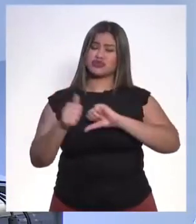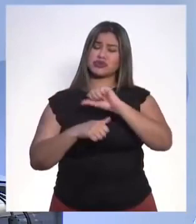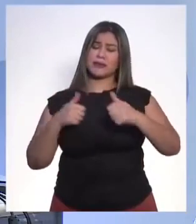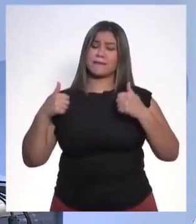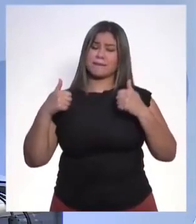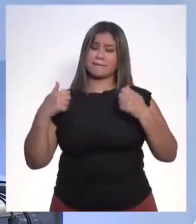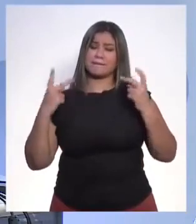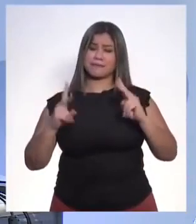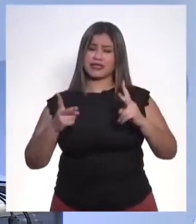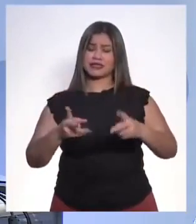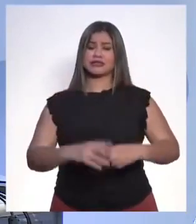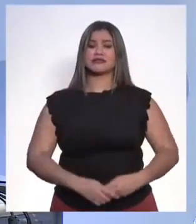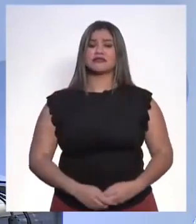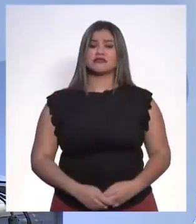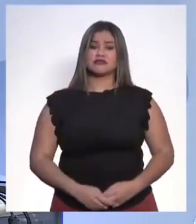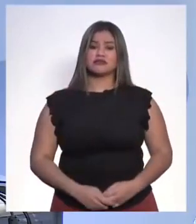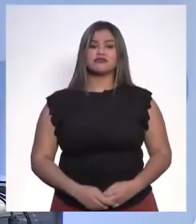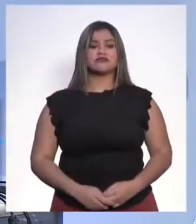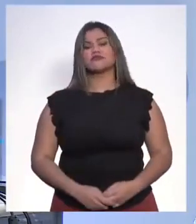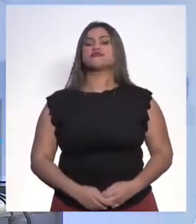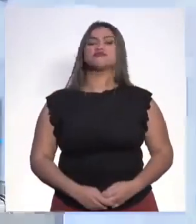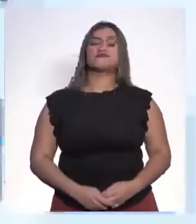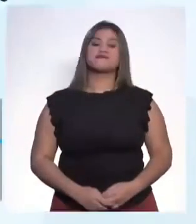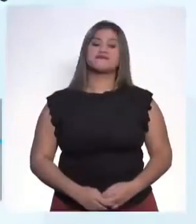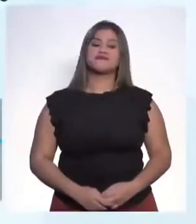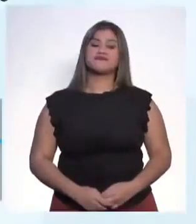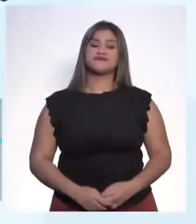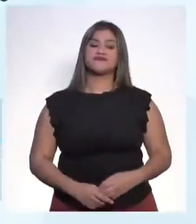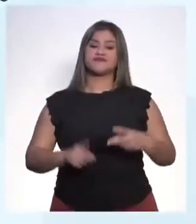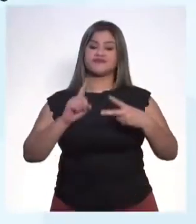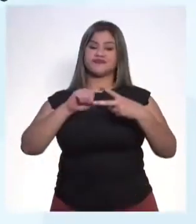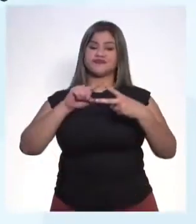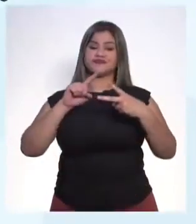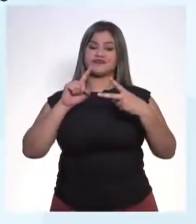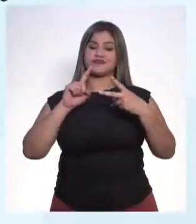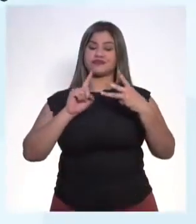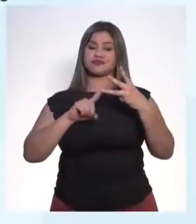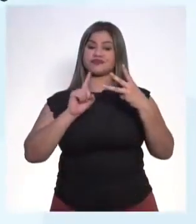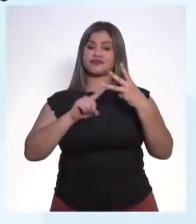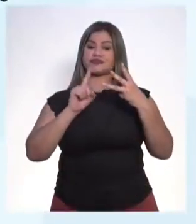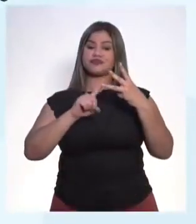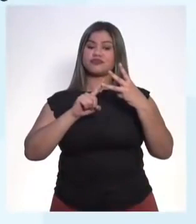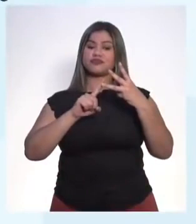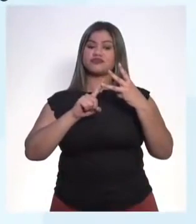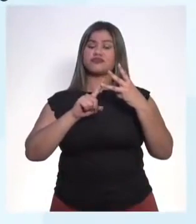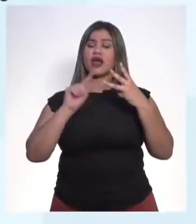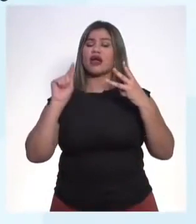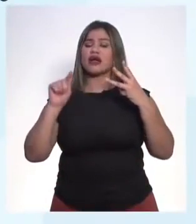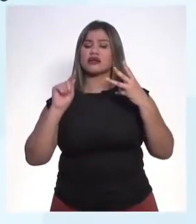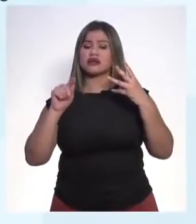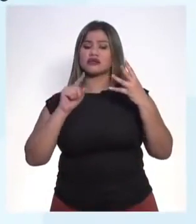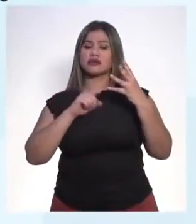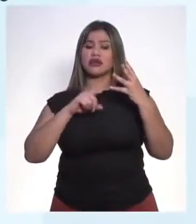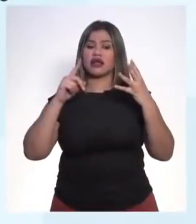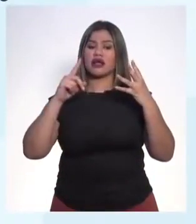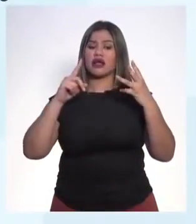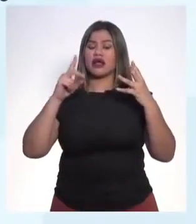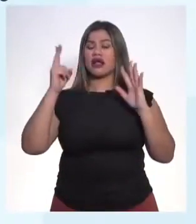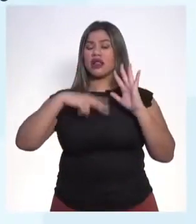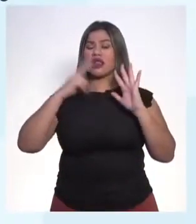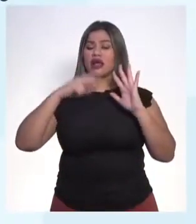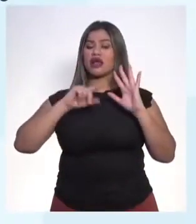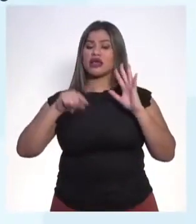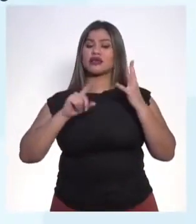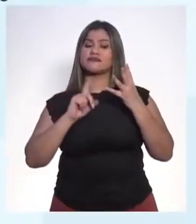foi. Para quem essa notícia foi escrita? E aí, na sua opinião, quem leria aí essa notícia? Vamos pensar. E a